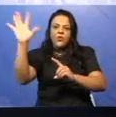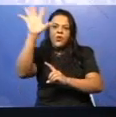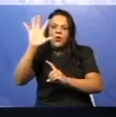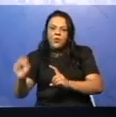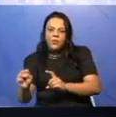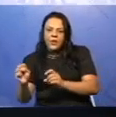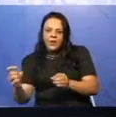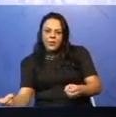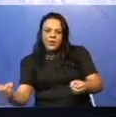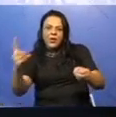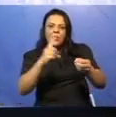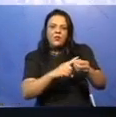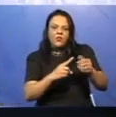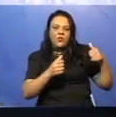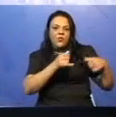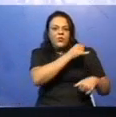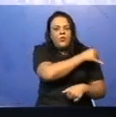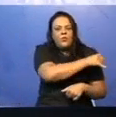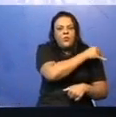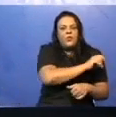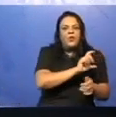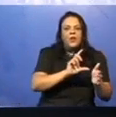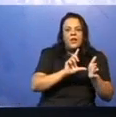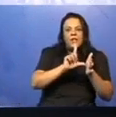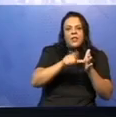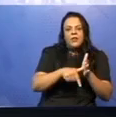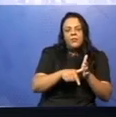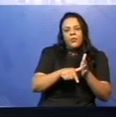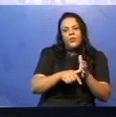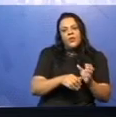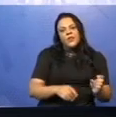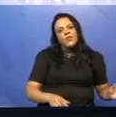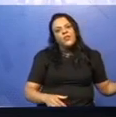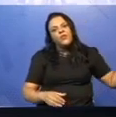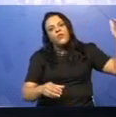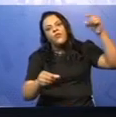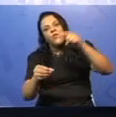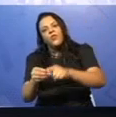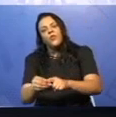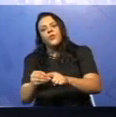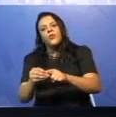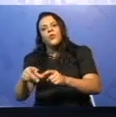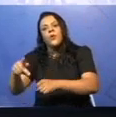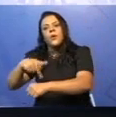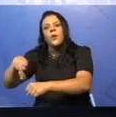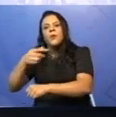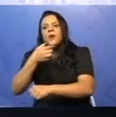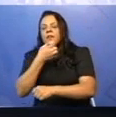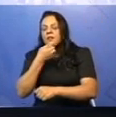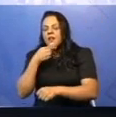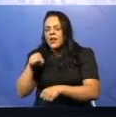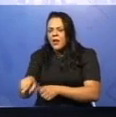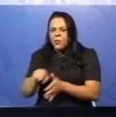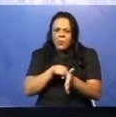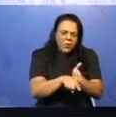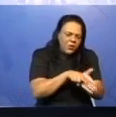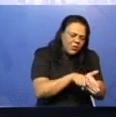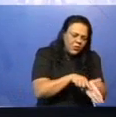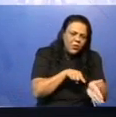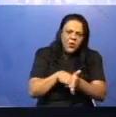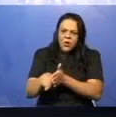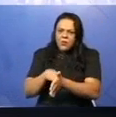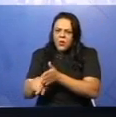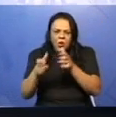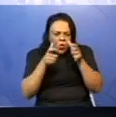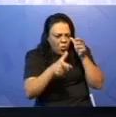novamente e depois voltou para Inglaterra. Nesse percurso, levantou muitos dados, observou